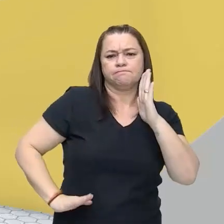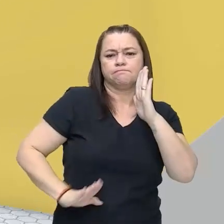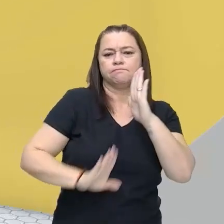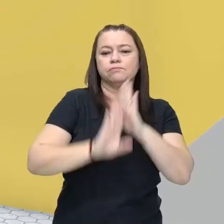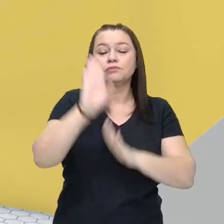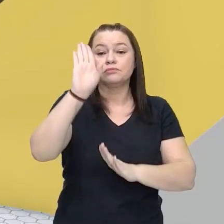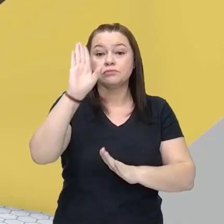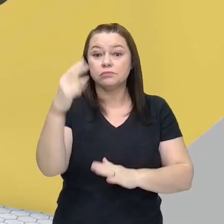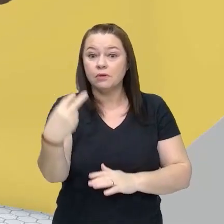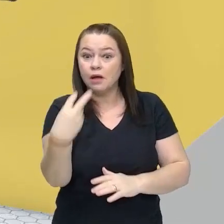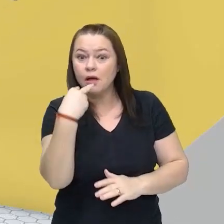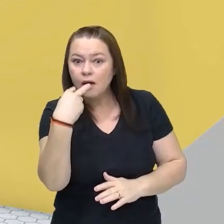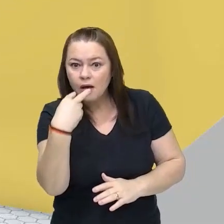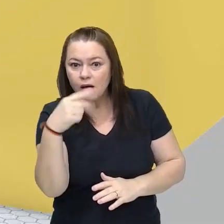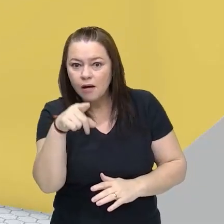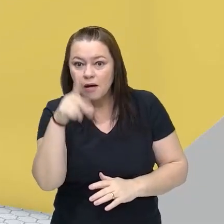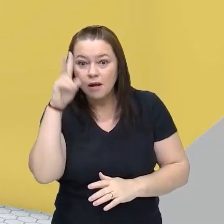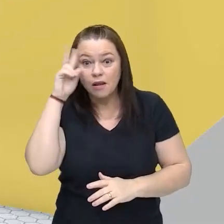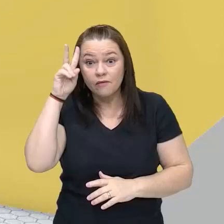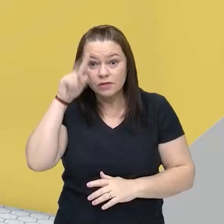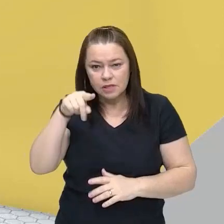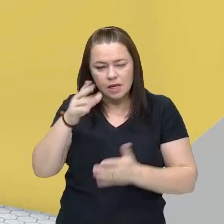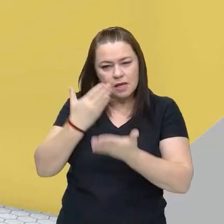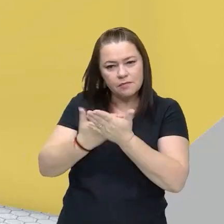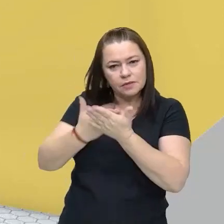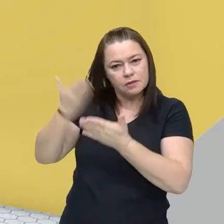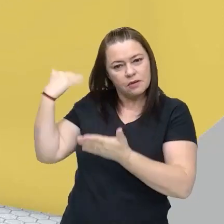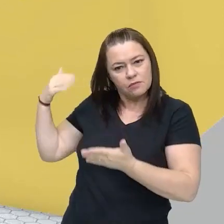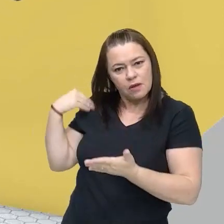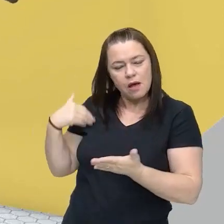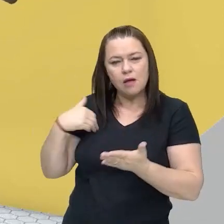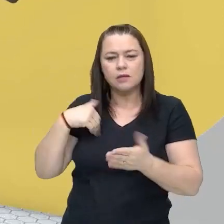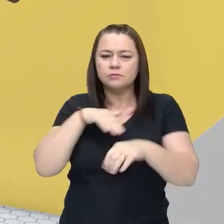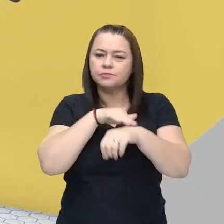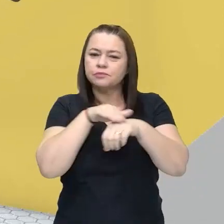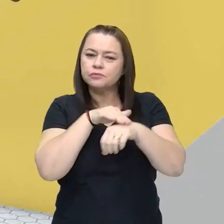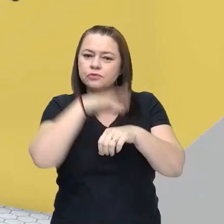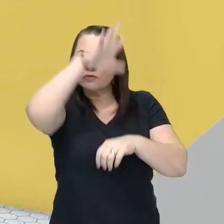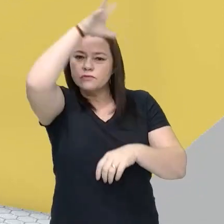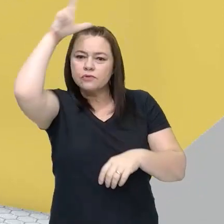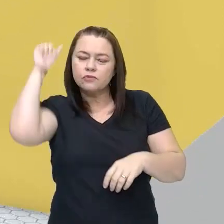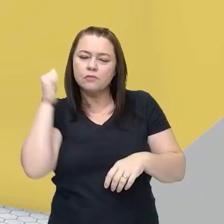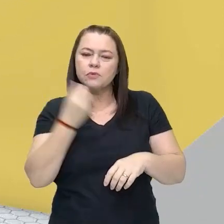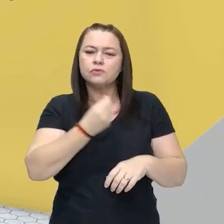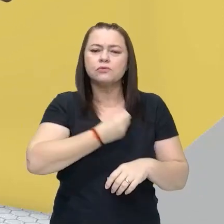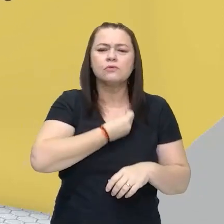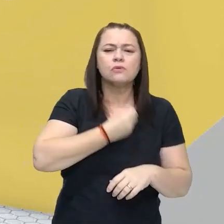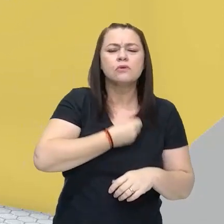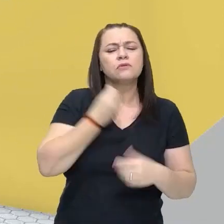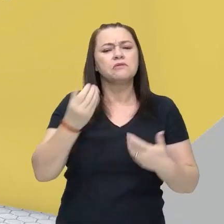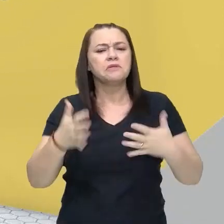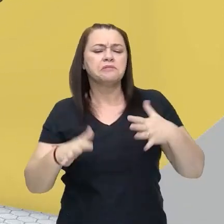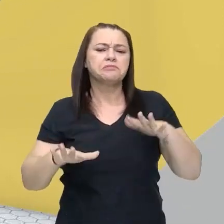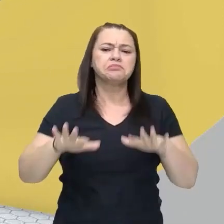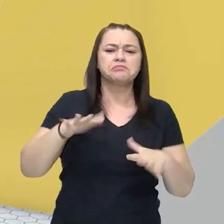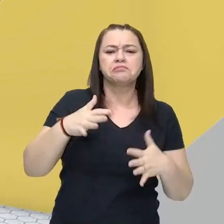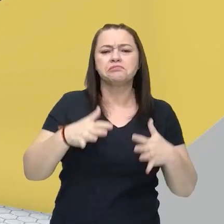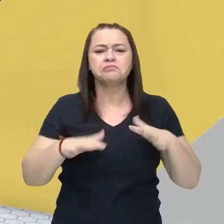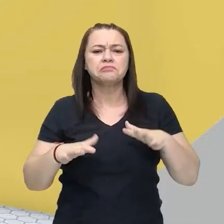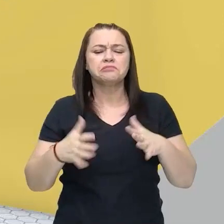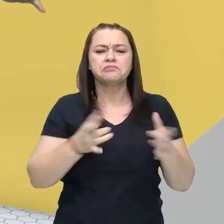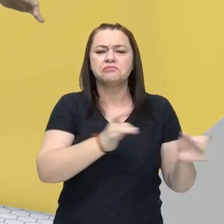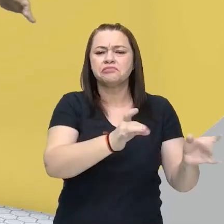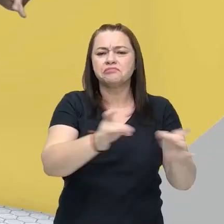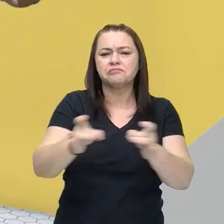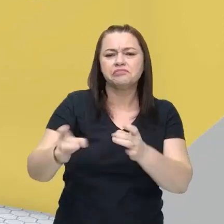mim. Você lembra que na última aula nós falamos que o Amazonas vivia até razoável com as drogas do sertão.